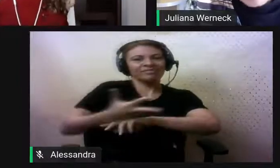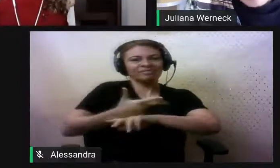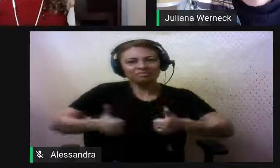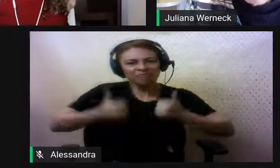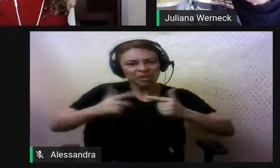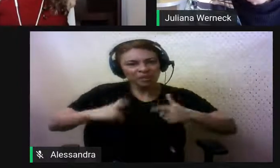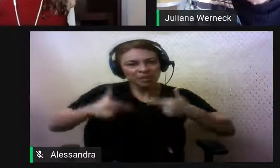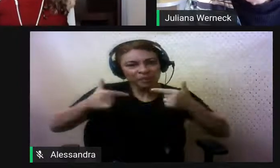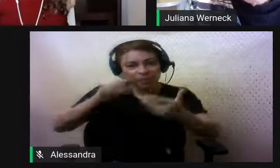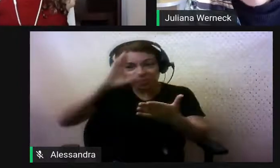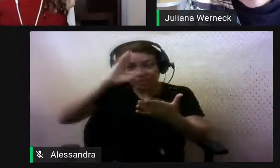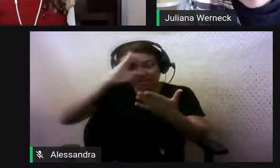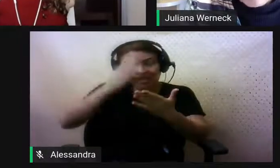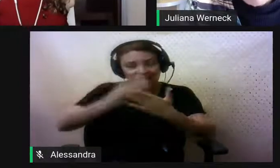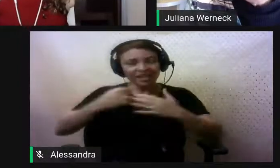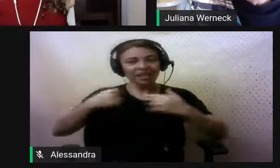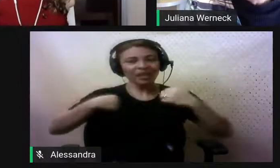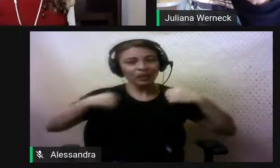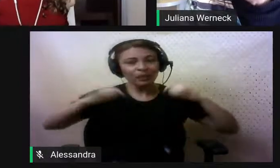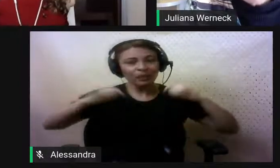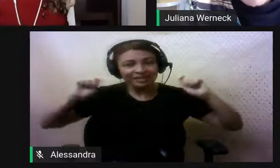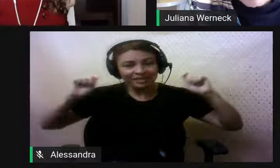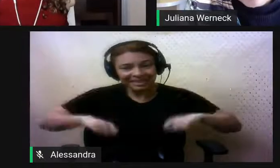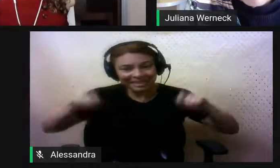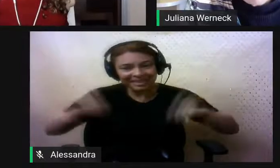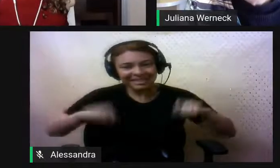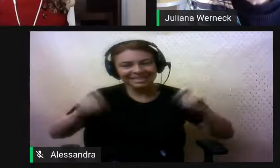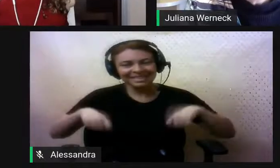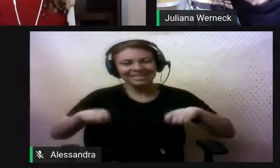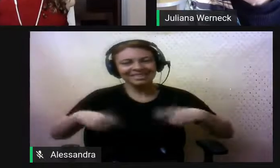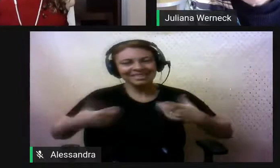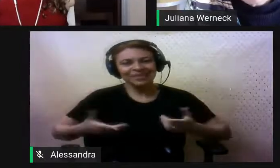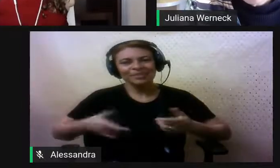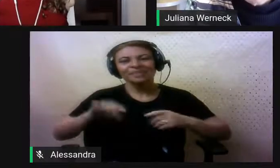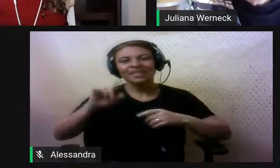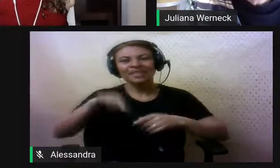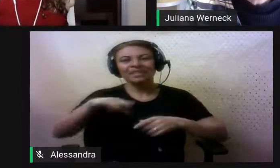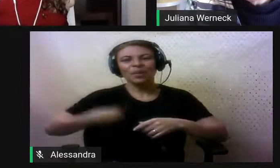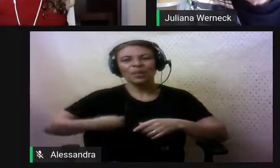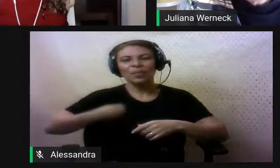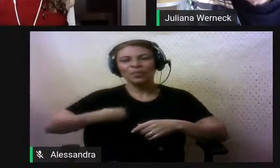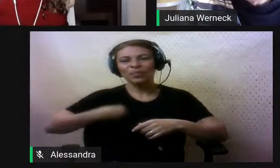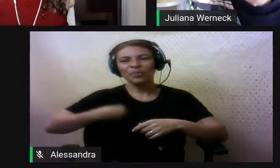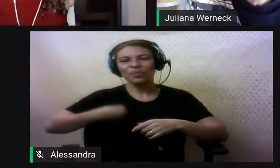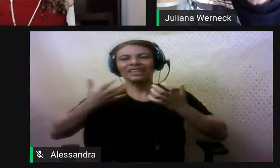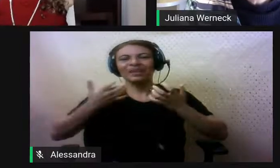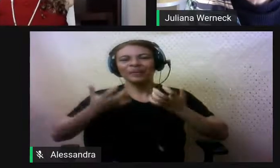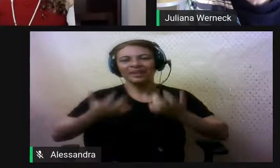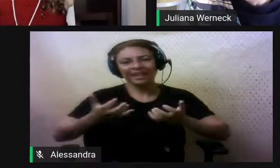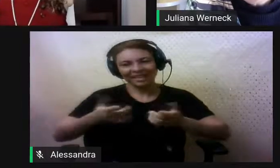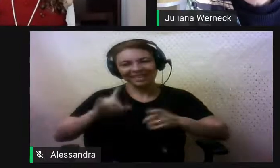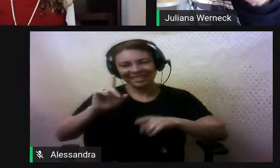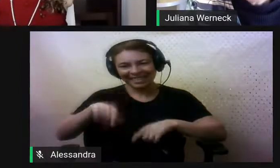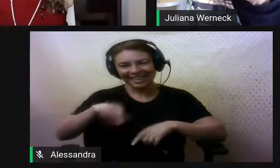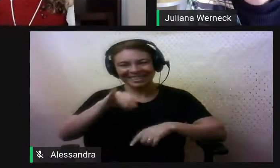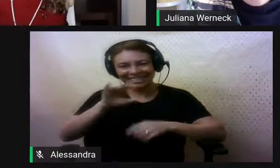atrás, acreditar no meu potencial e realmente ter a vida que eu quero. Eu acho que é